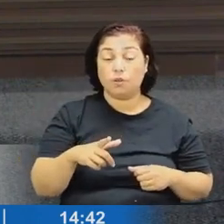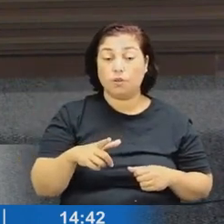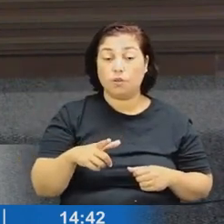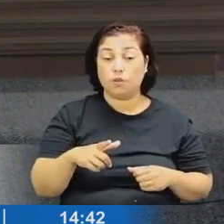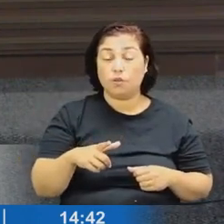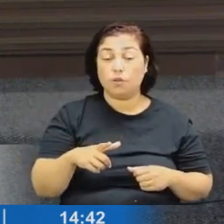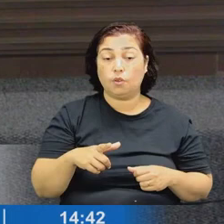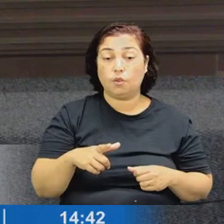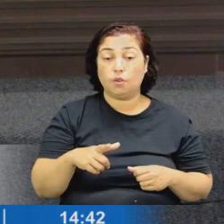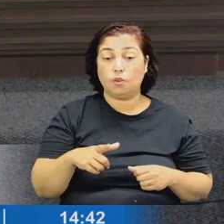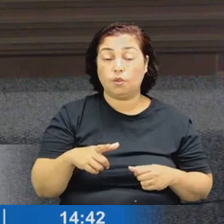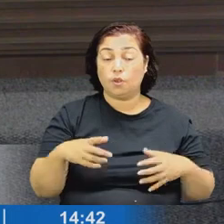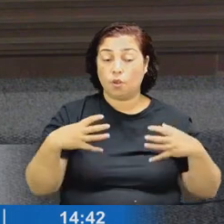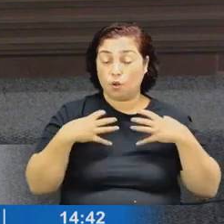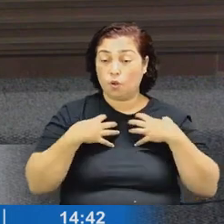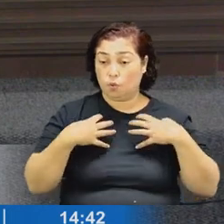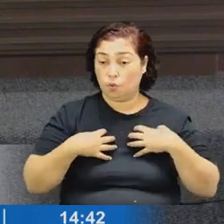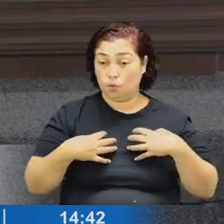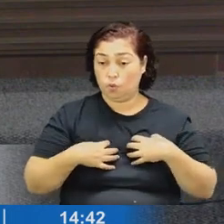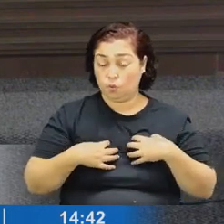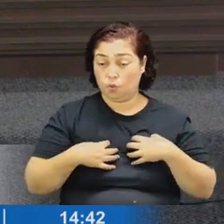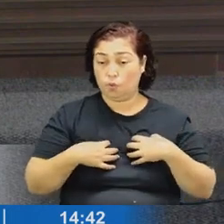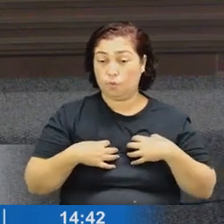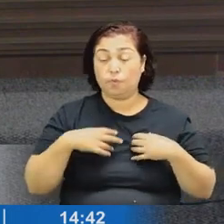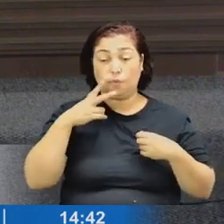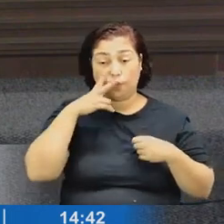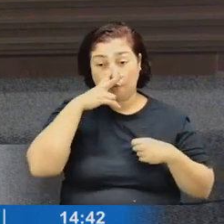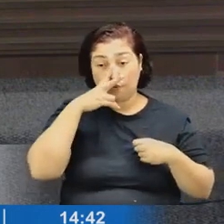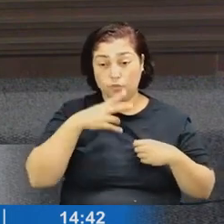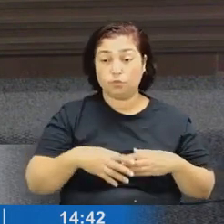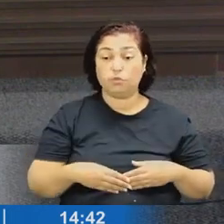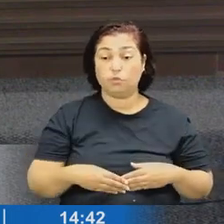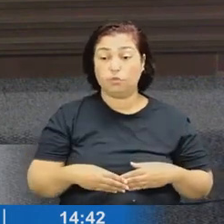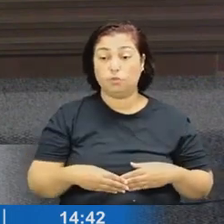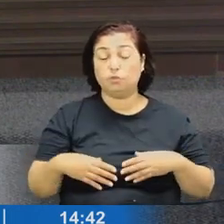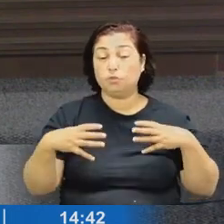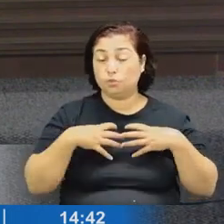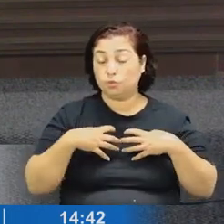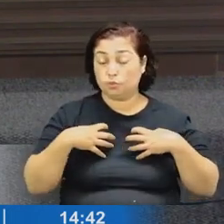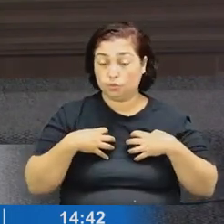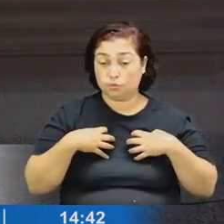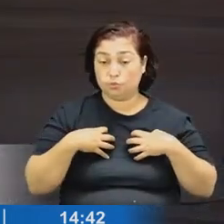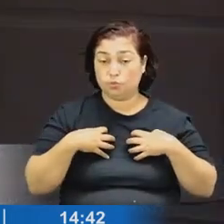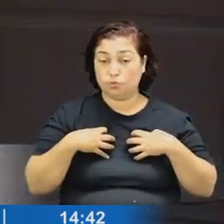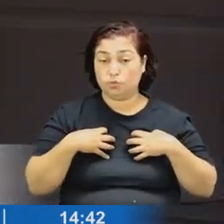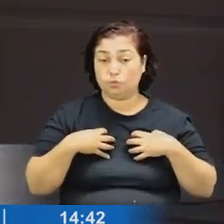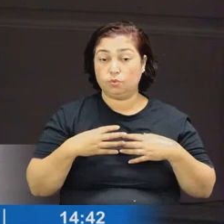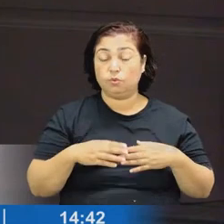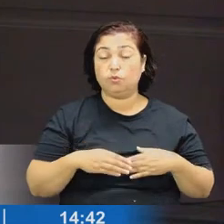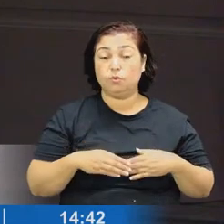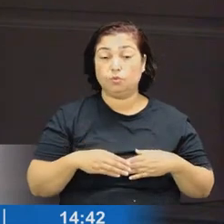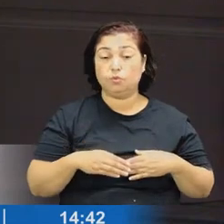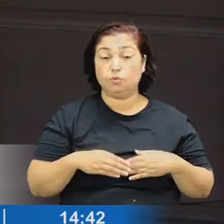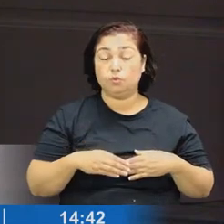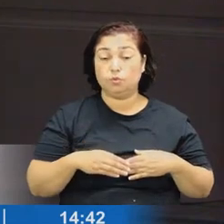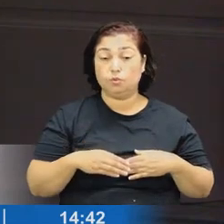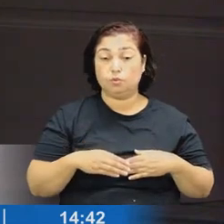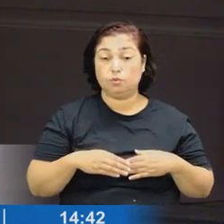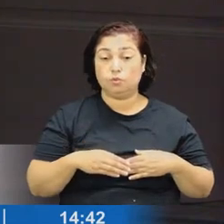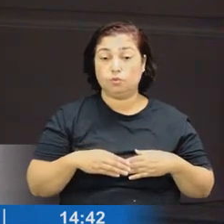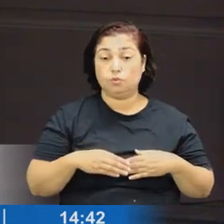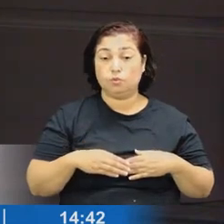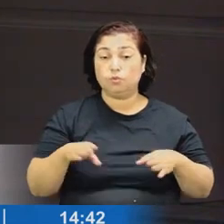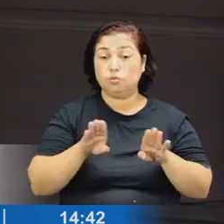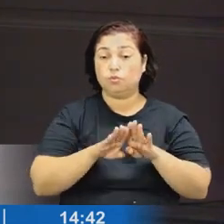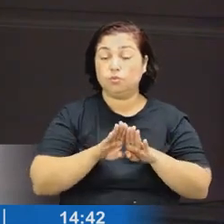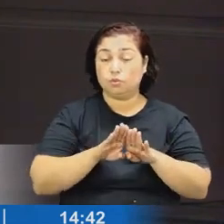aeróbia resistência aeróbia né a resistência do da questão habilidade técnica né E